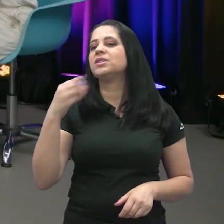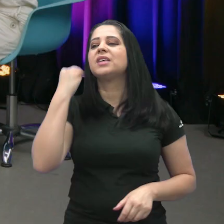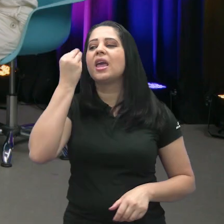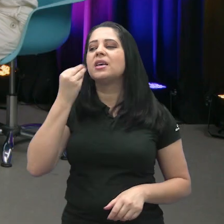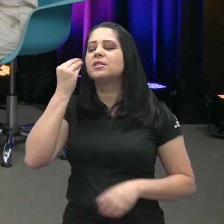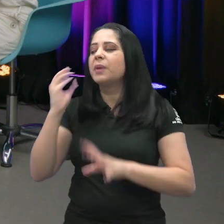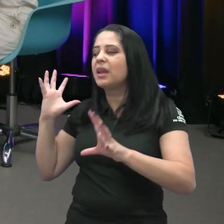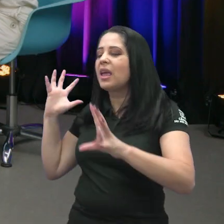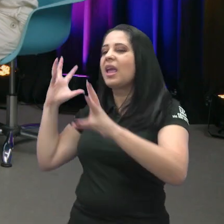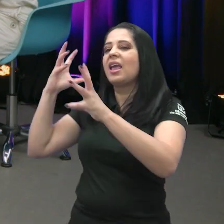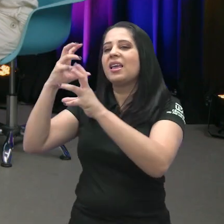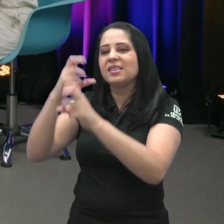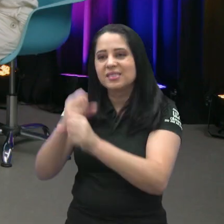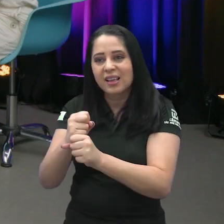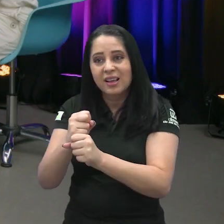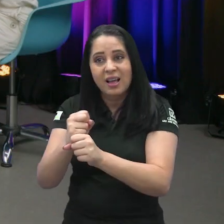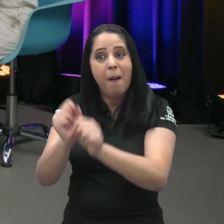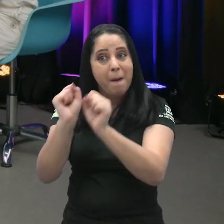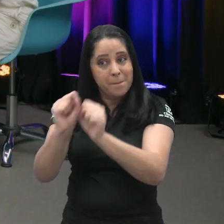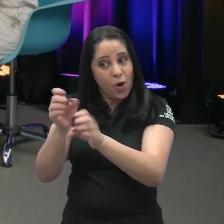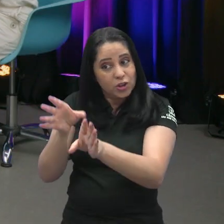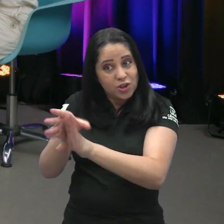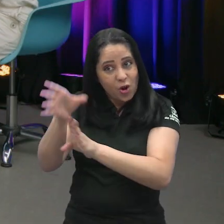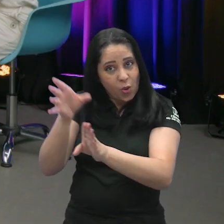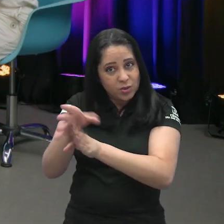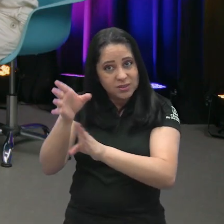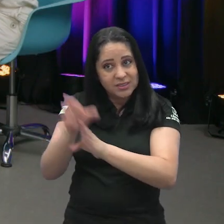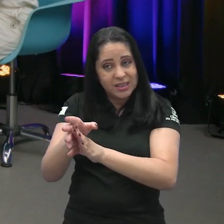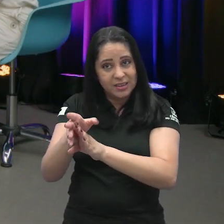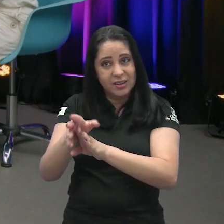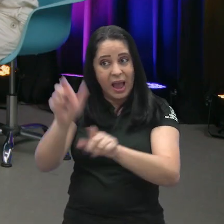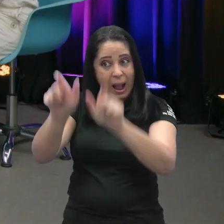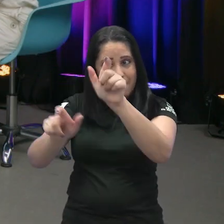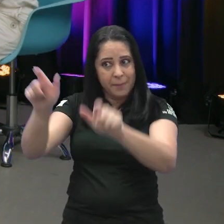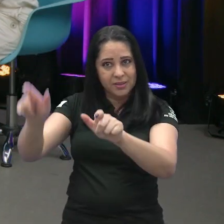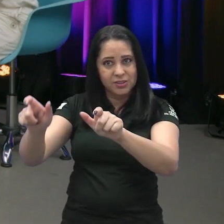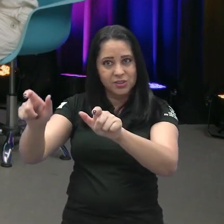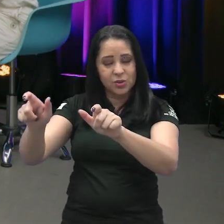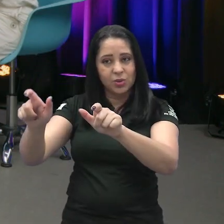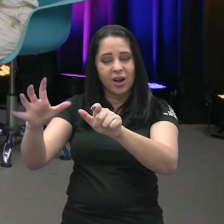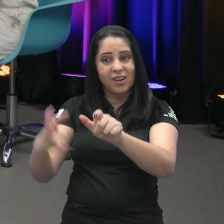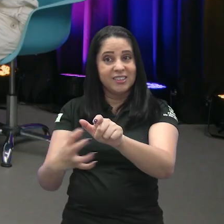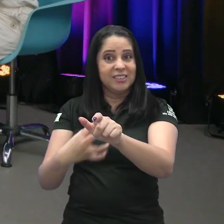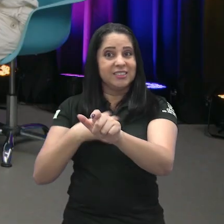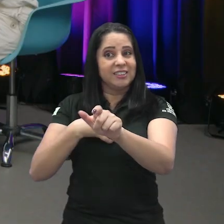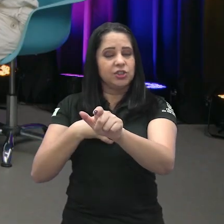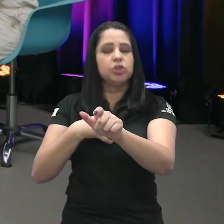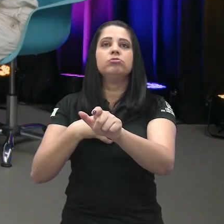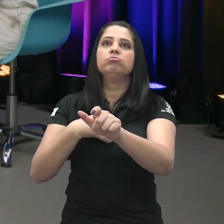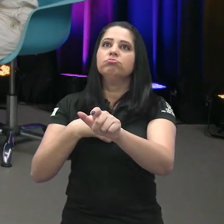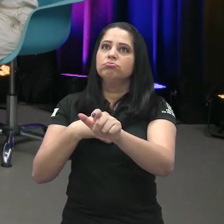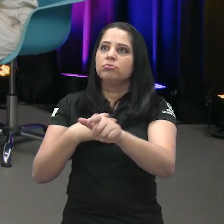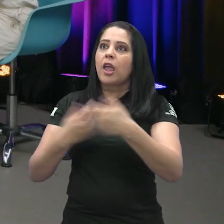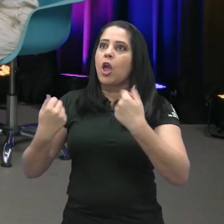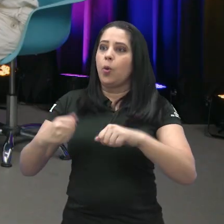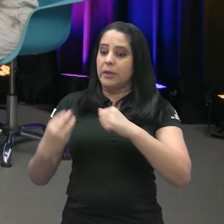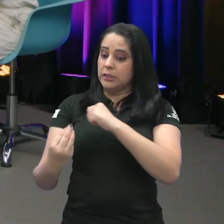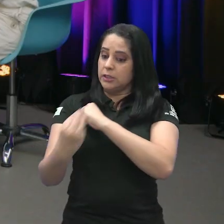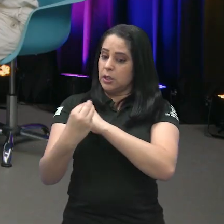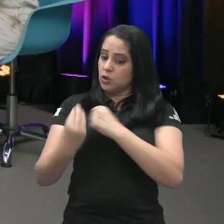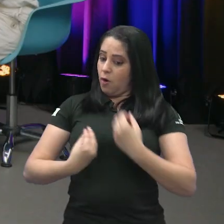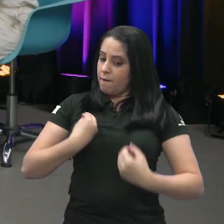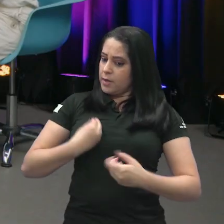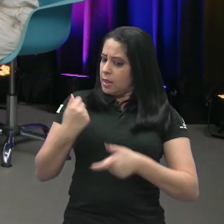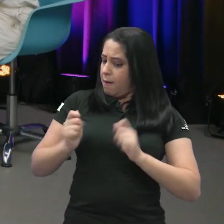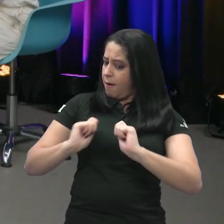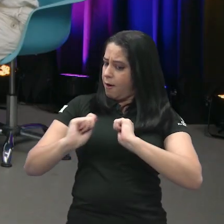Zé, com toda a experiência que você tem, deixa agora uma mensagem para quem está em casa e que já sentiu aqui no coração que precisa sim tomar